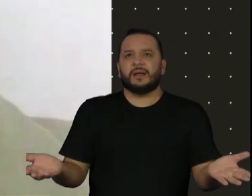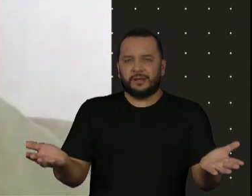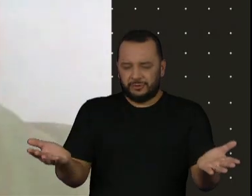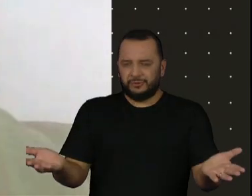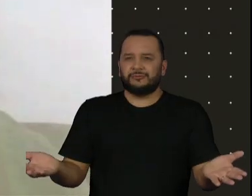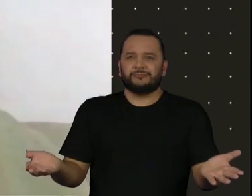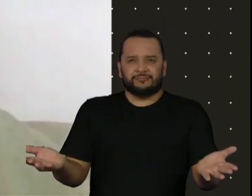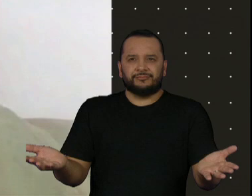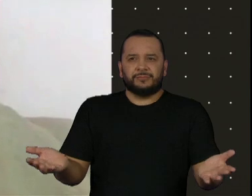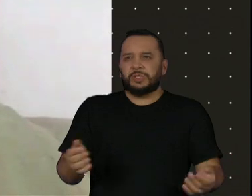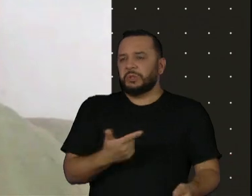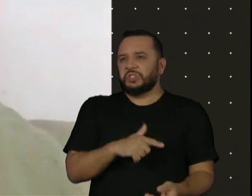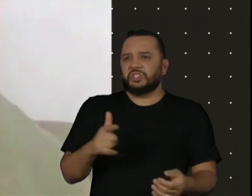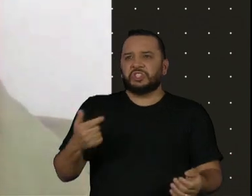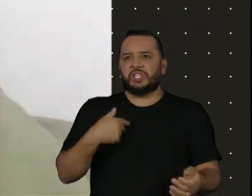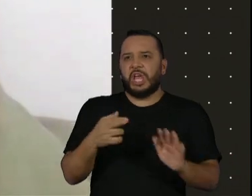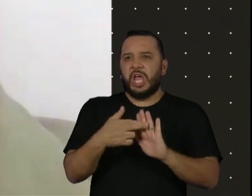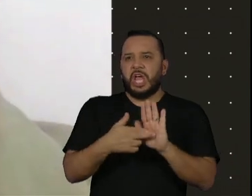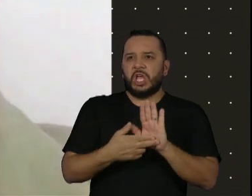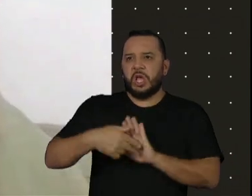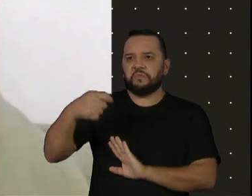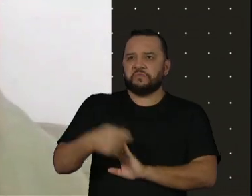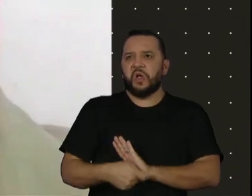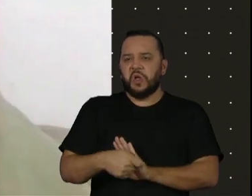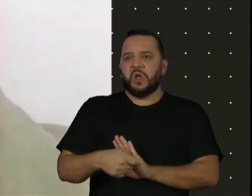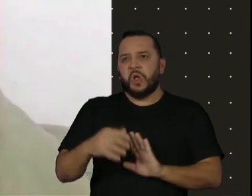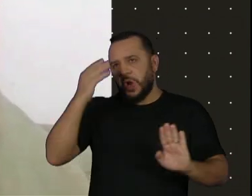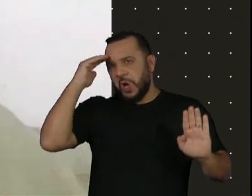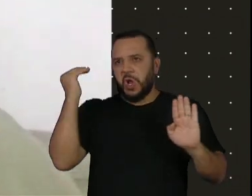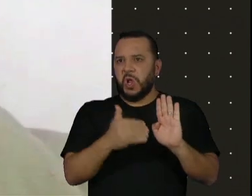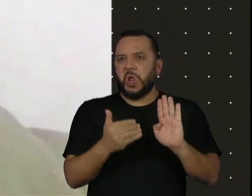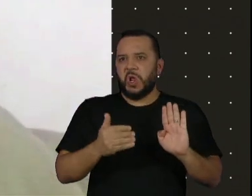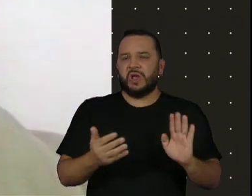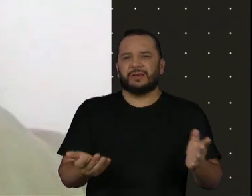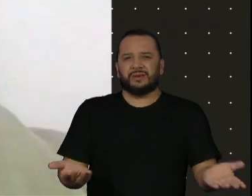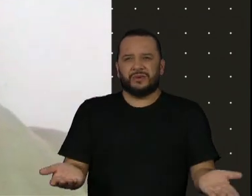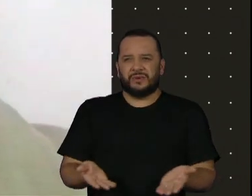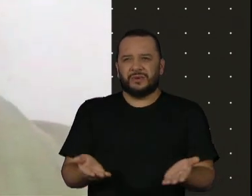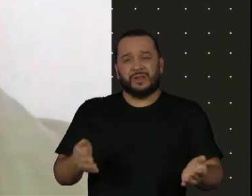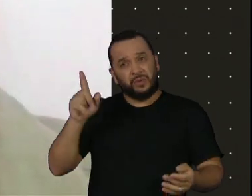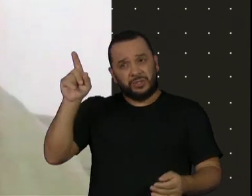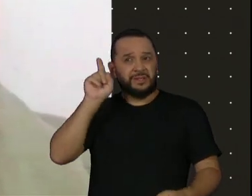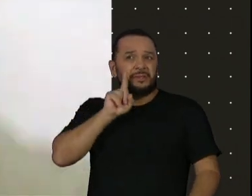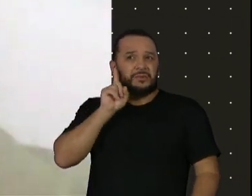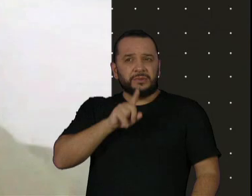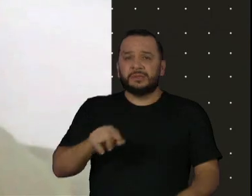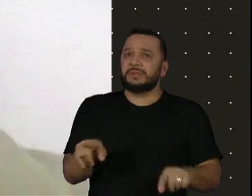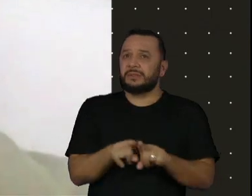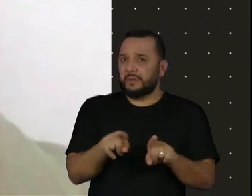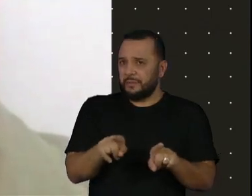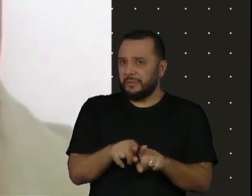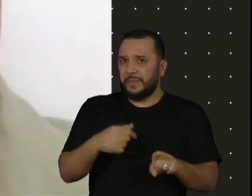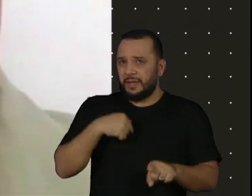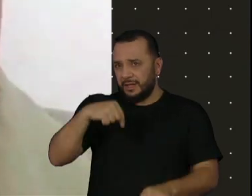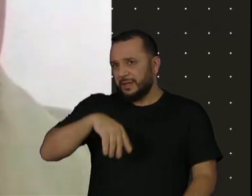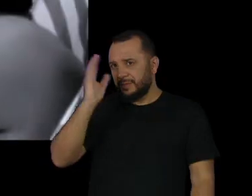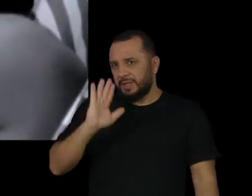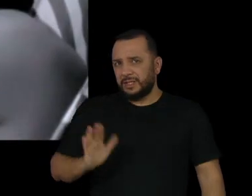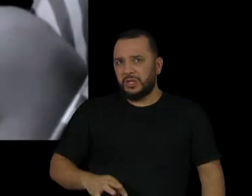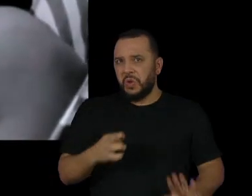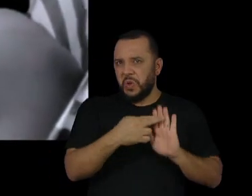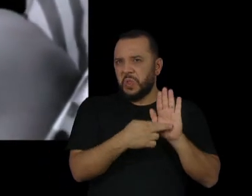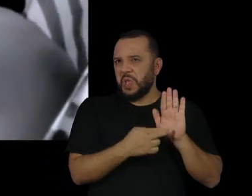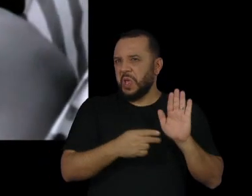da camisa de força que o roteiro significa na indústria americana ou para muitos caras aqui no Brasil.